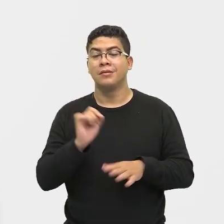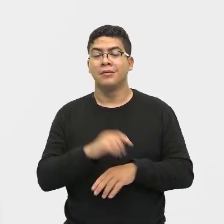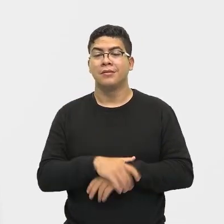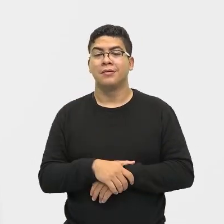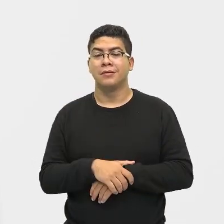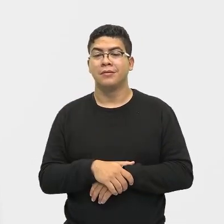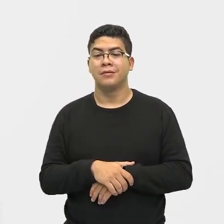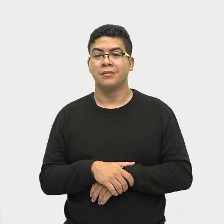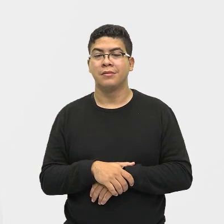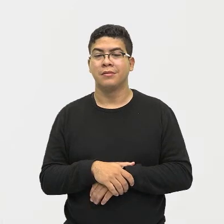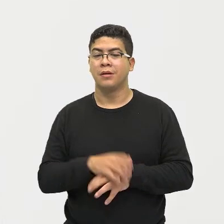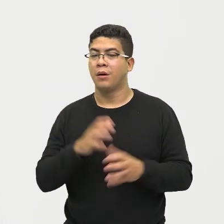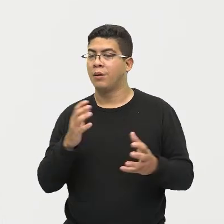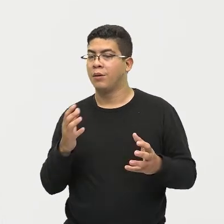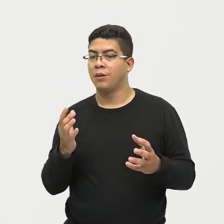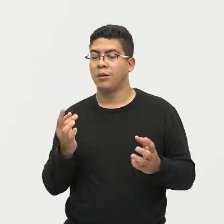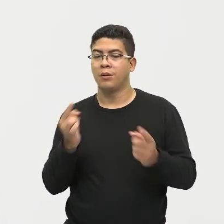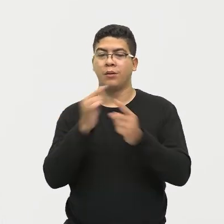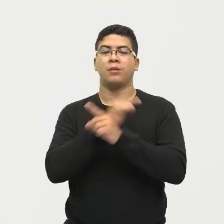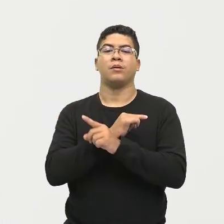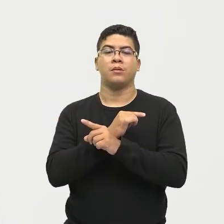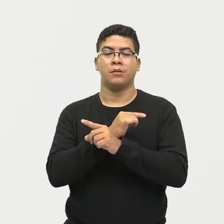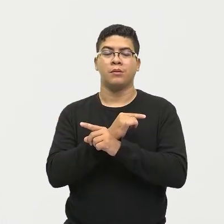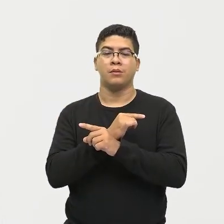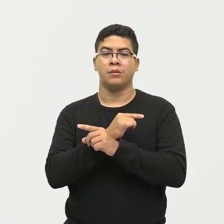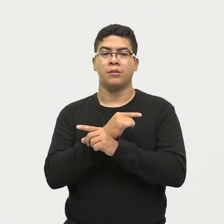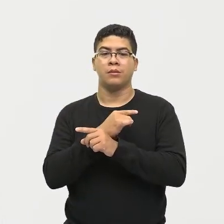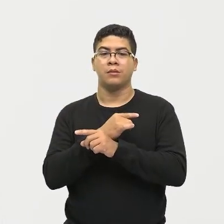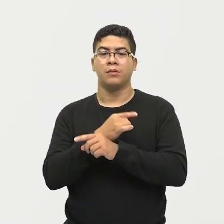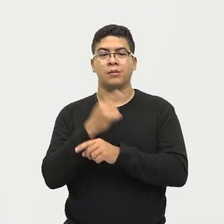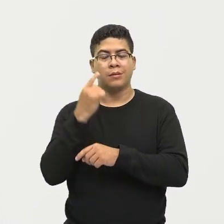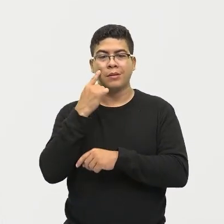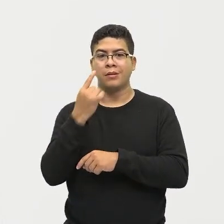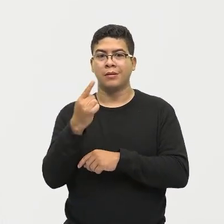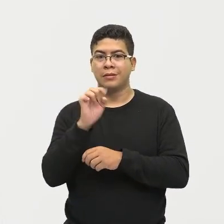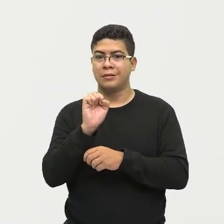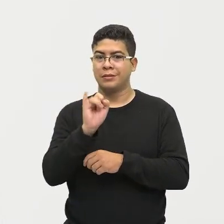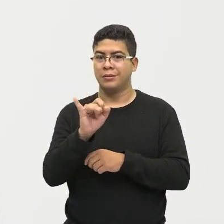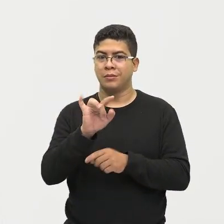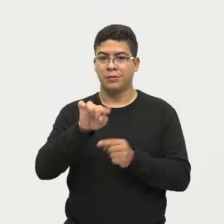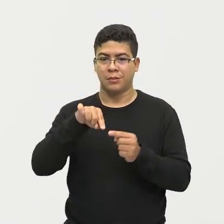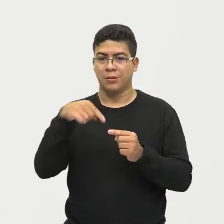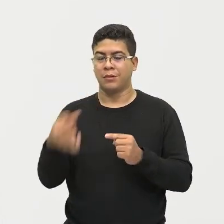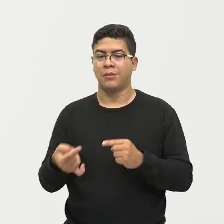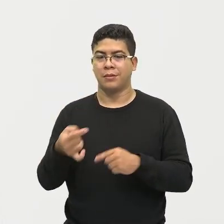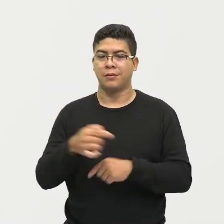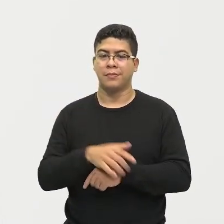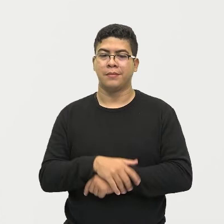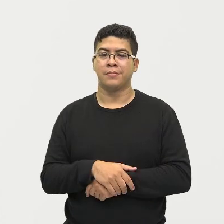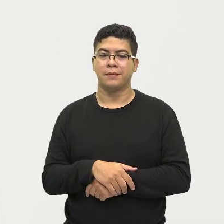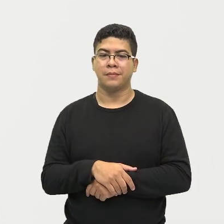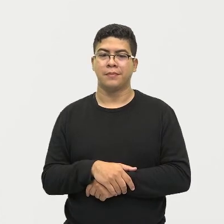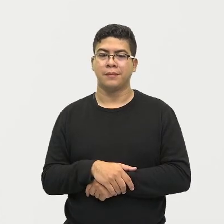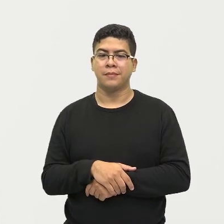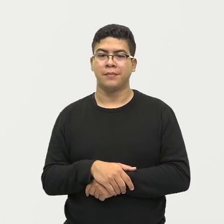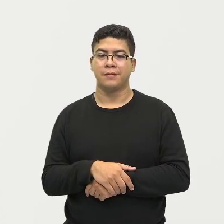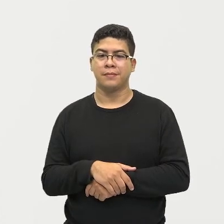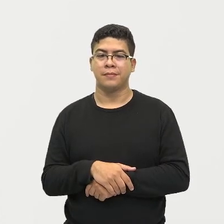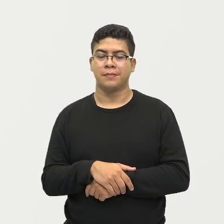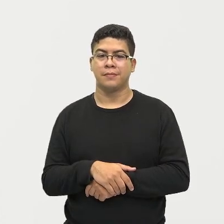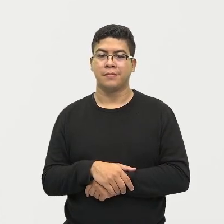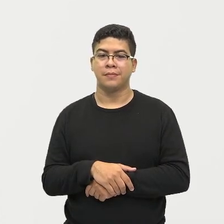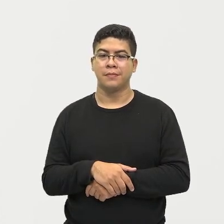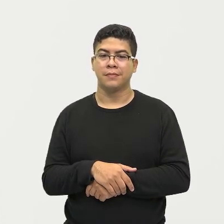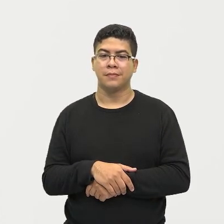como contraste e consolo. Deixa eu ver se eu não pulei uma cartela. Quando